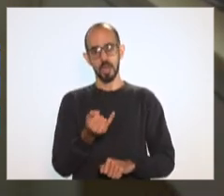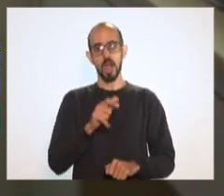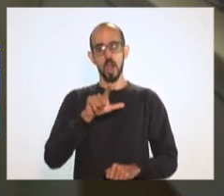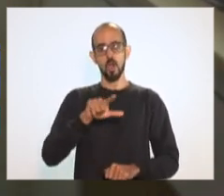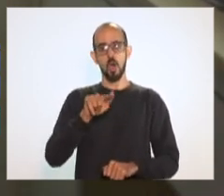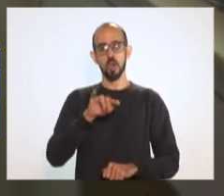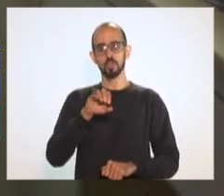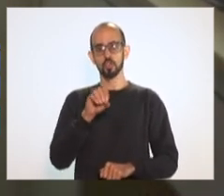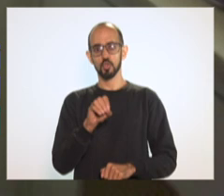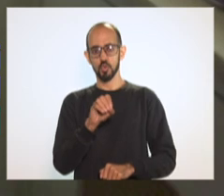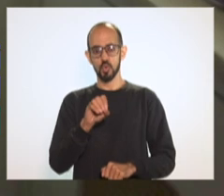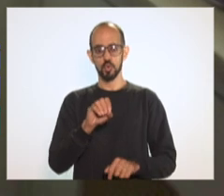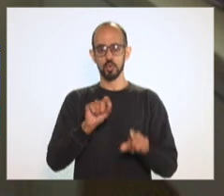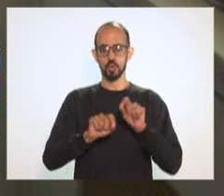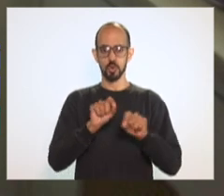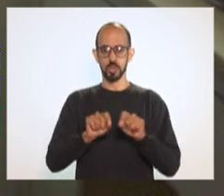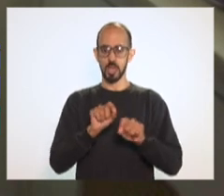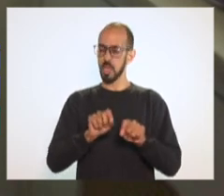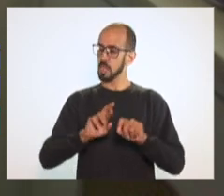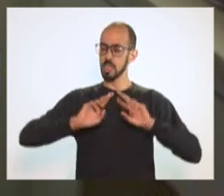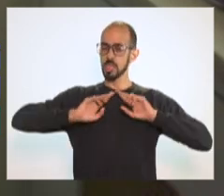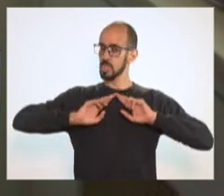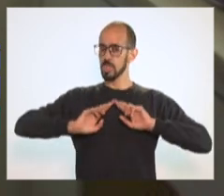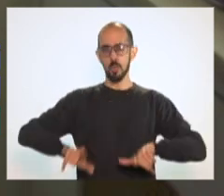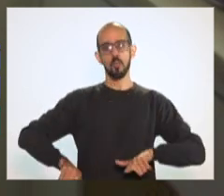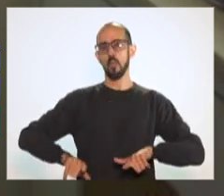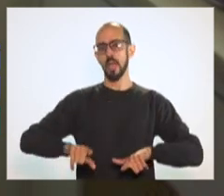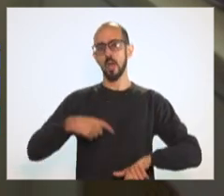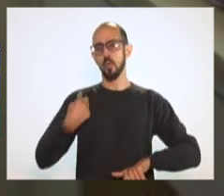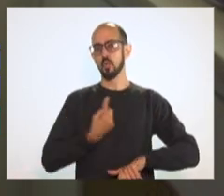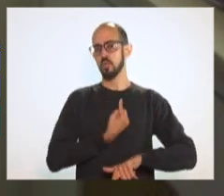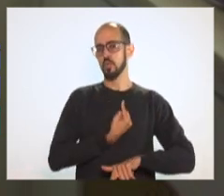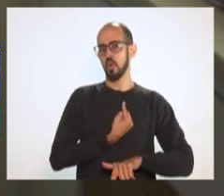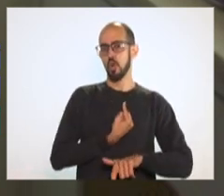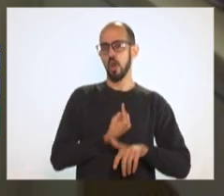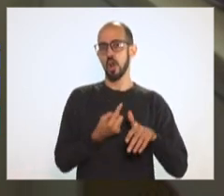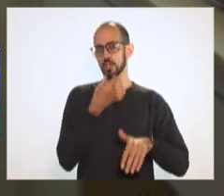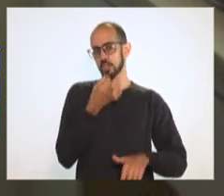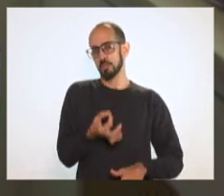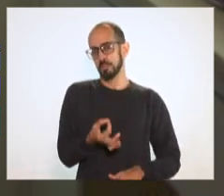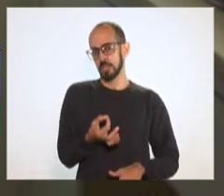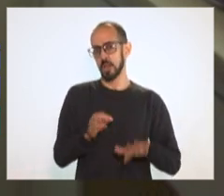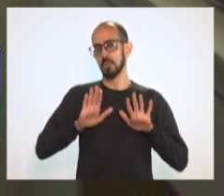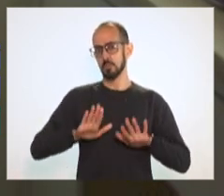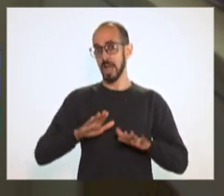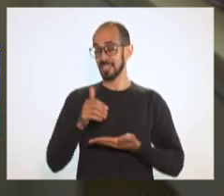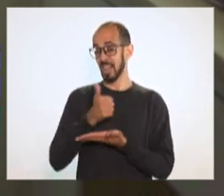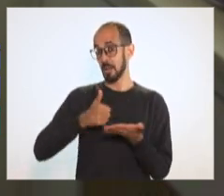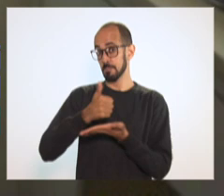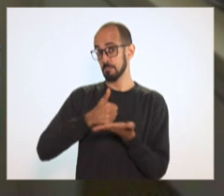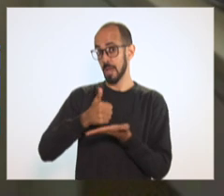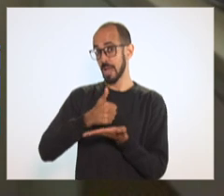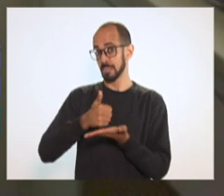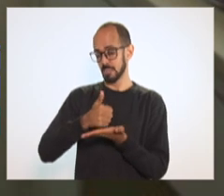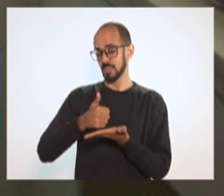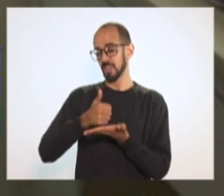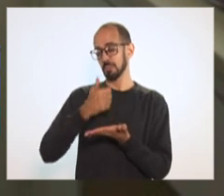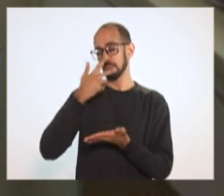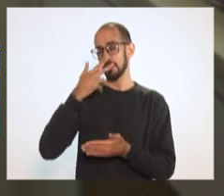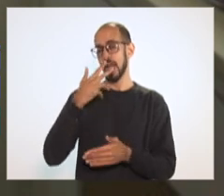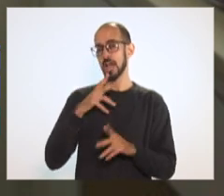sugestivo, não é o nosso parecer, mas, na essência, ele é muito similar.